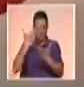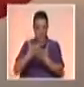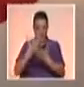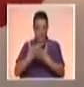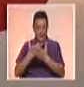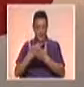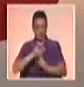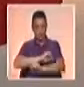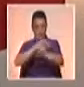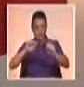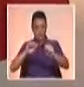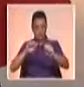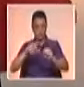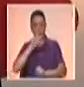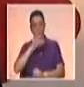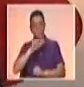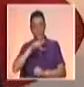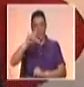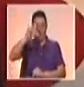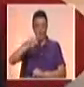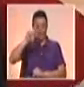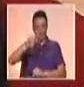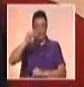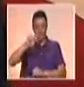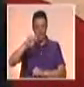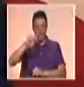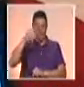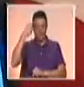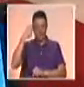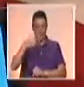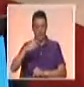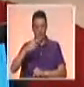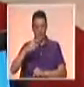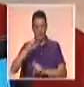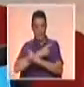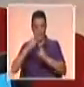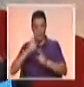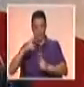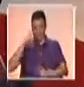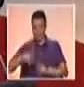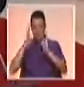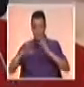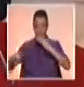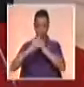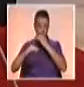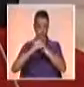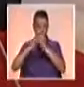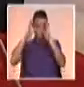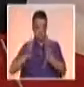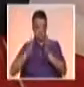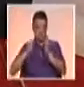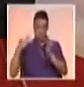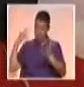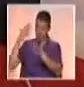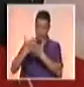contributo para podermos também ter a convencionalidade na língua gestual que o português já tem. Uhum. E que já é secular.